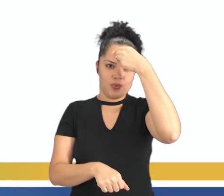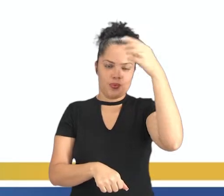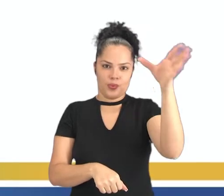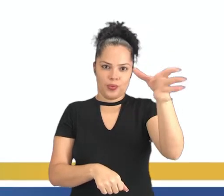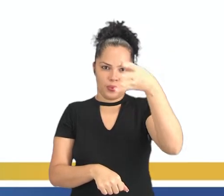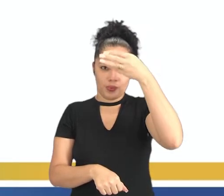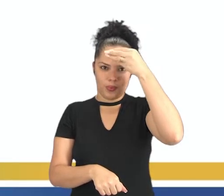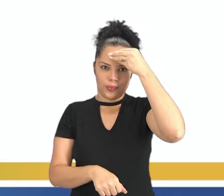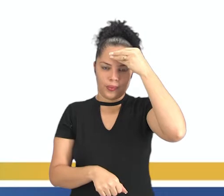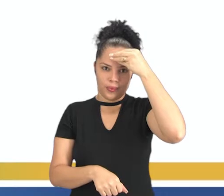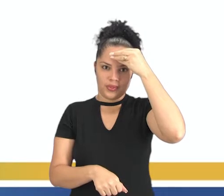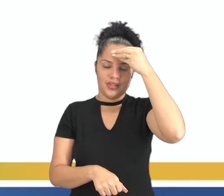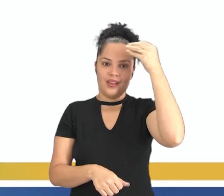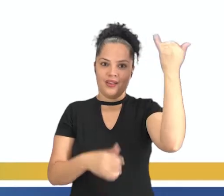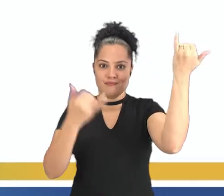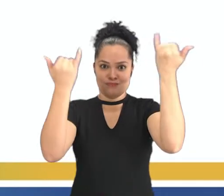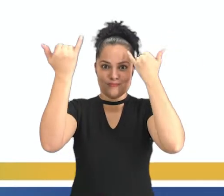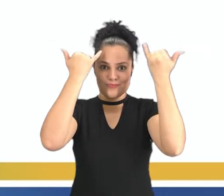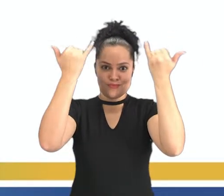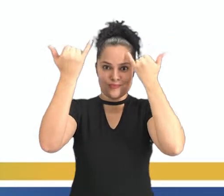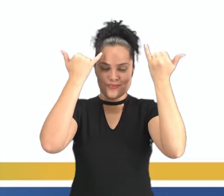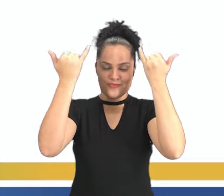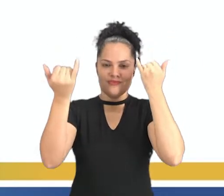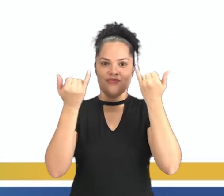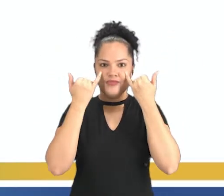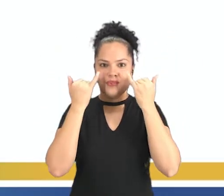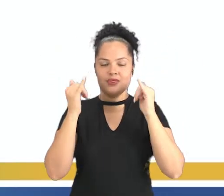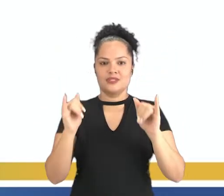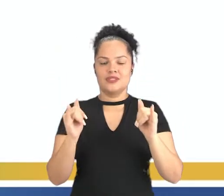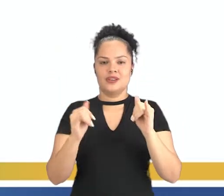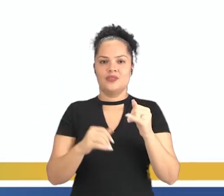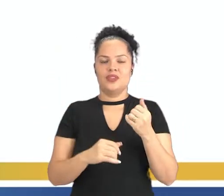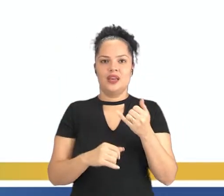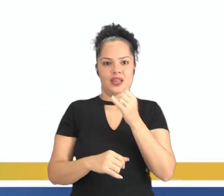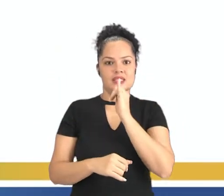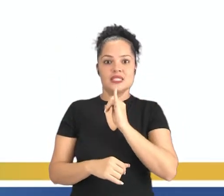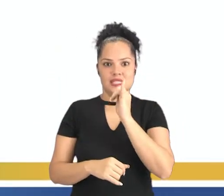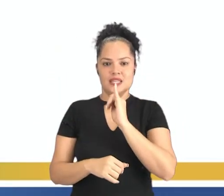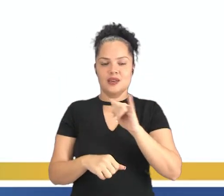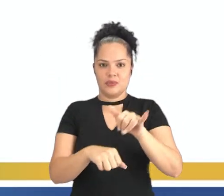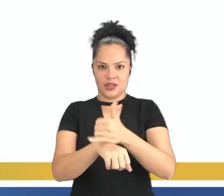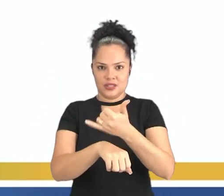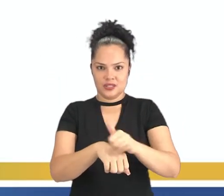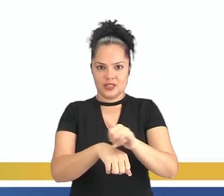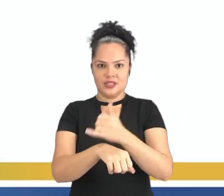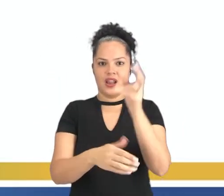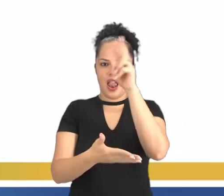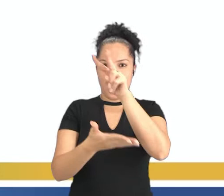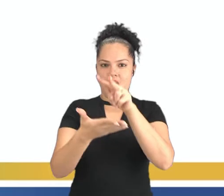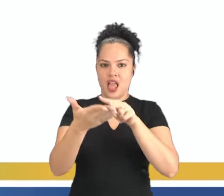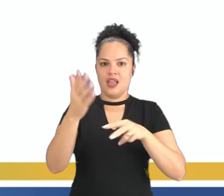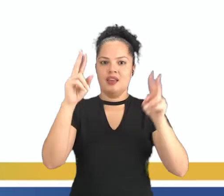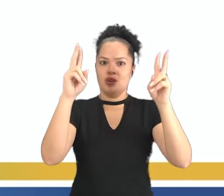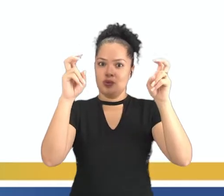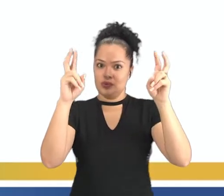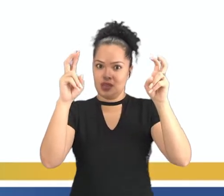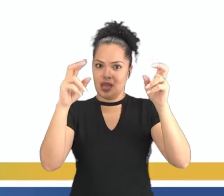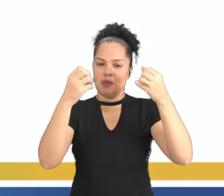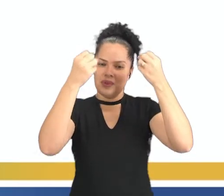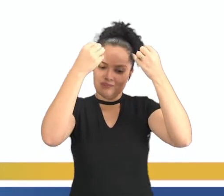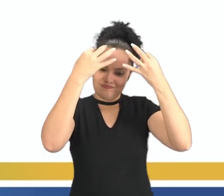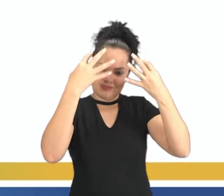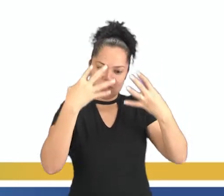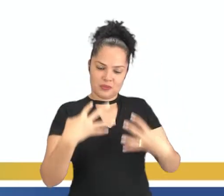mais eficaz da informação. Por exemplo, uma estratégia que pode utilizar é ler o assunto e explicar para